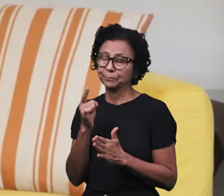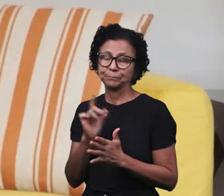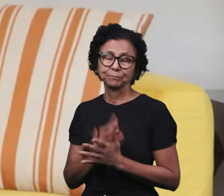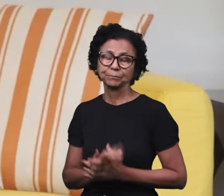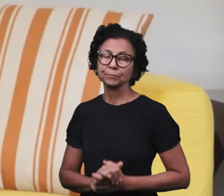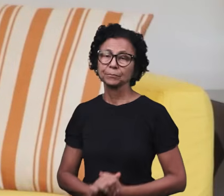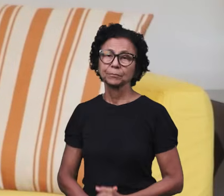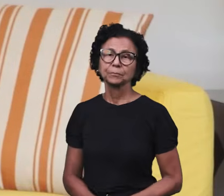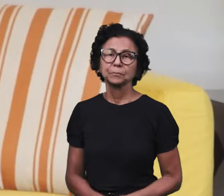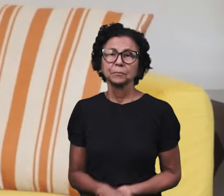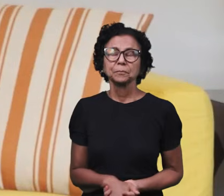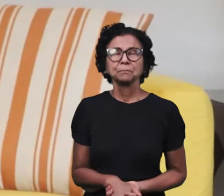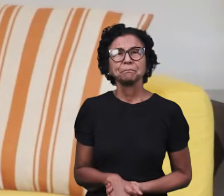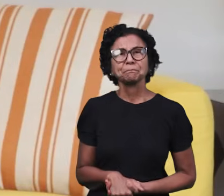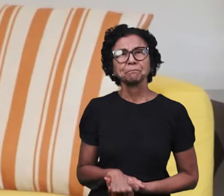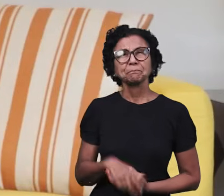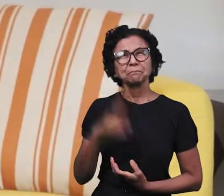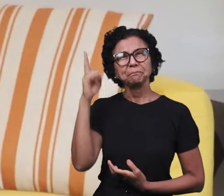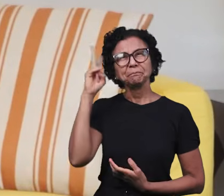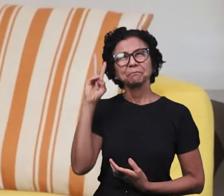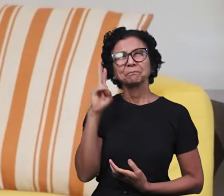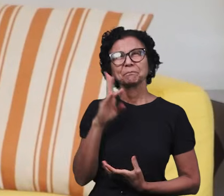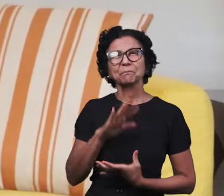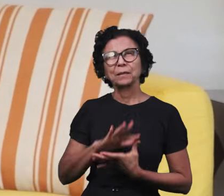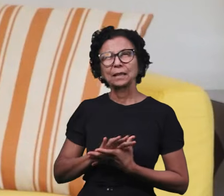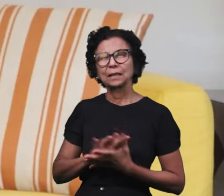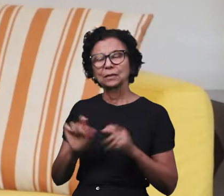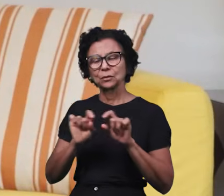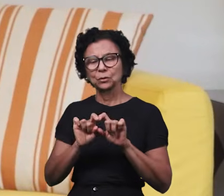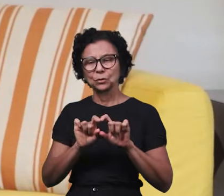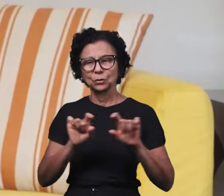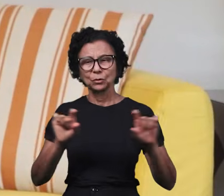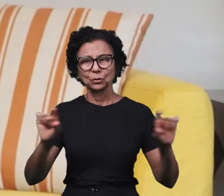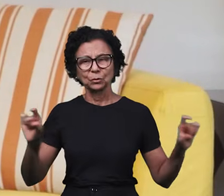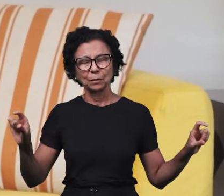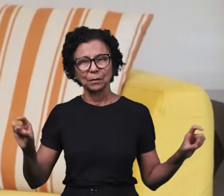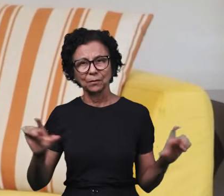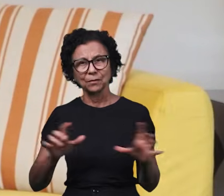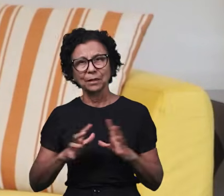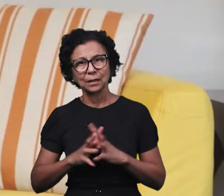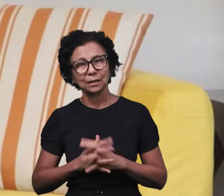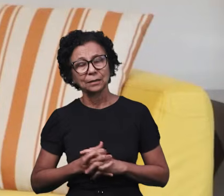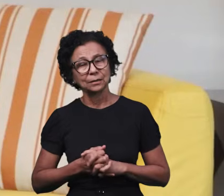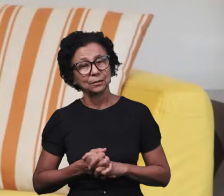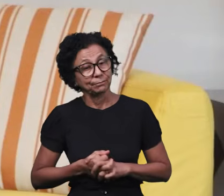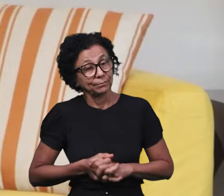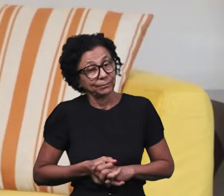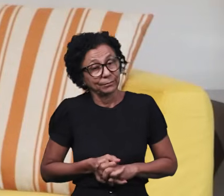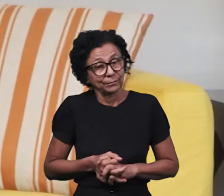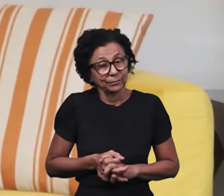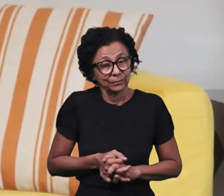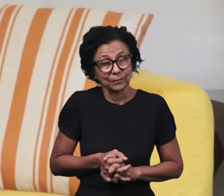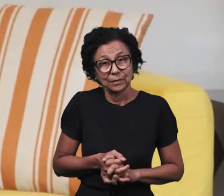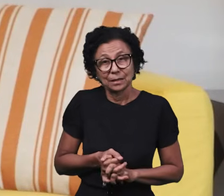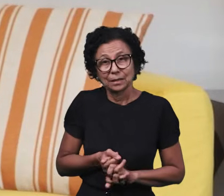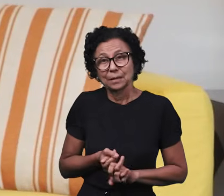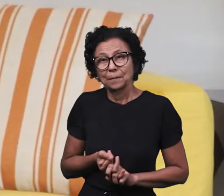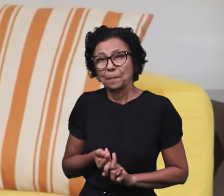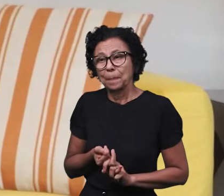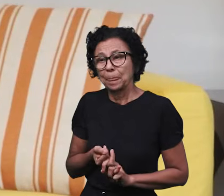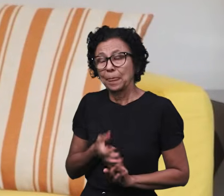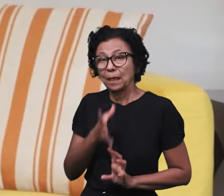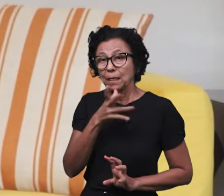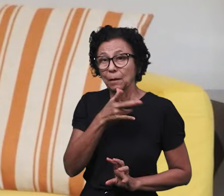revogada. Eu lembrei até aqui de uma frase... A gente falava nos seminários que arrependimento tardio após o arrebatamento será